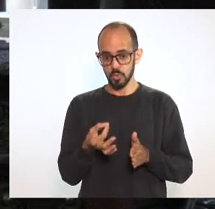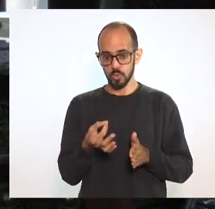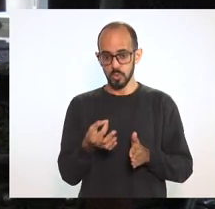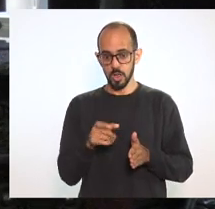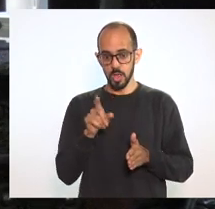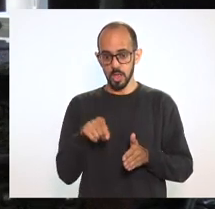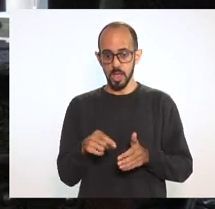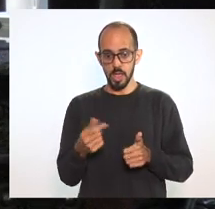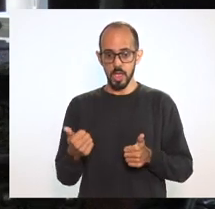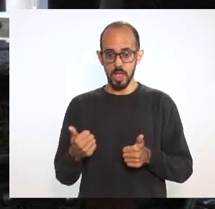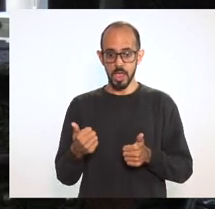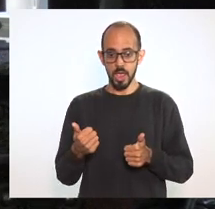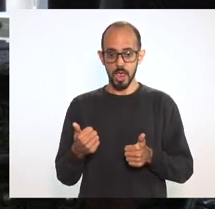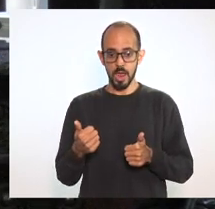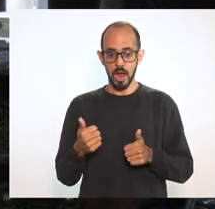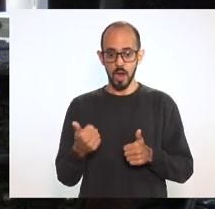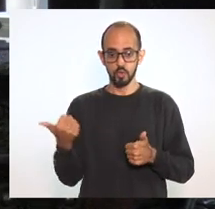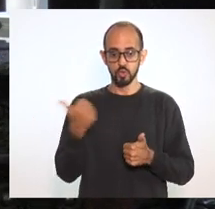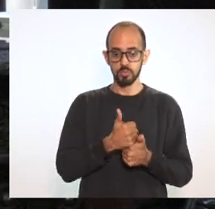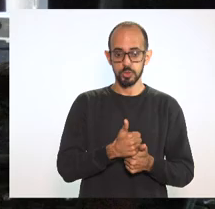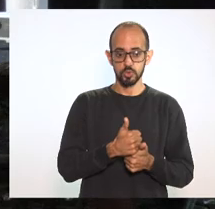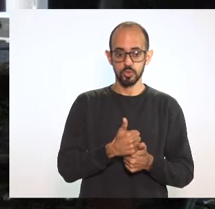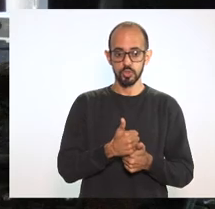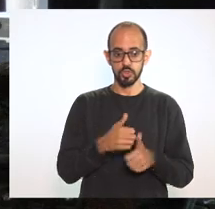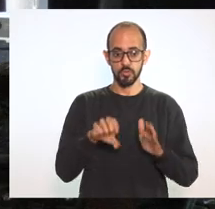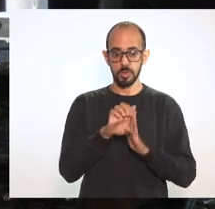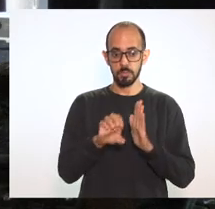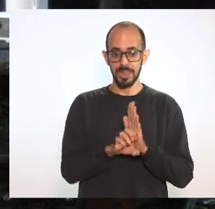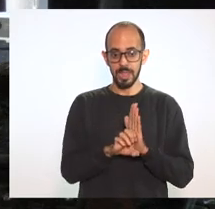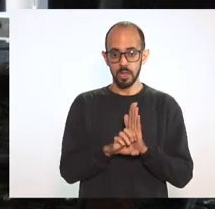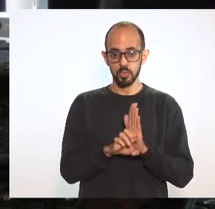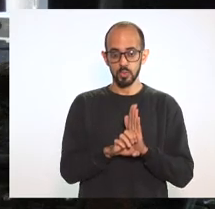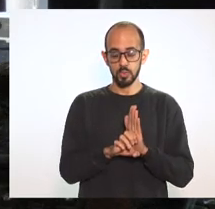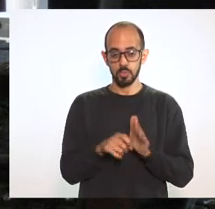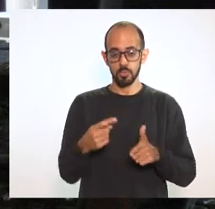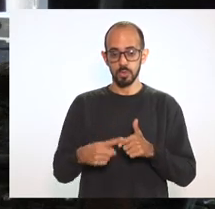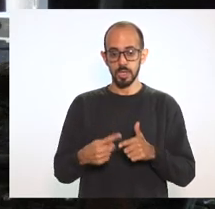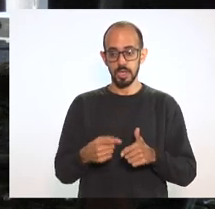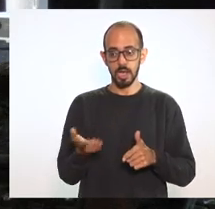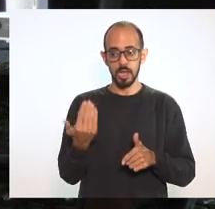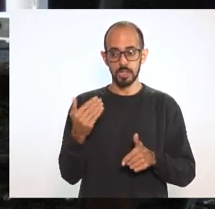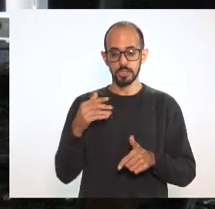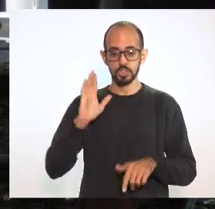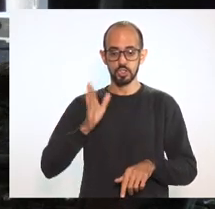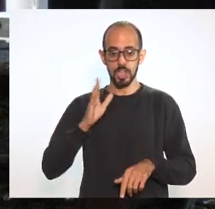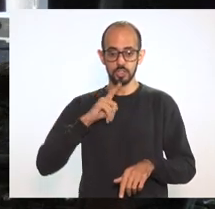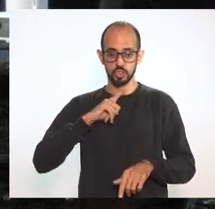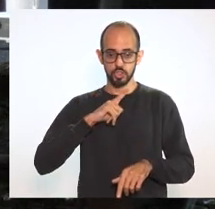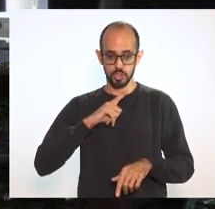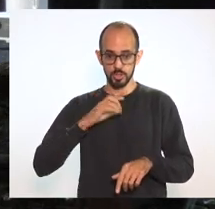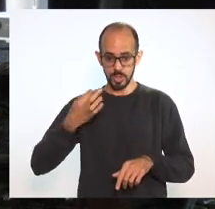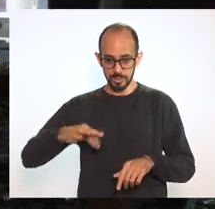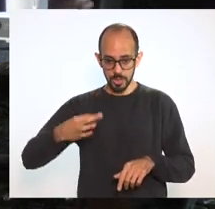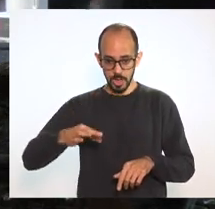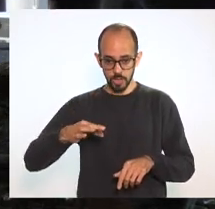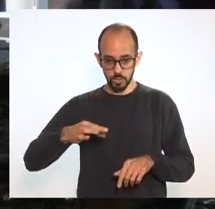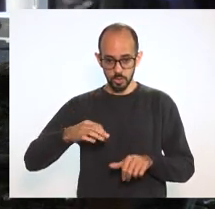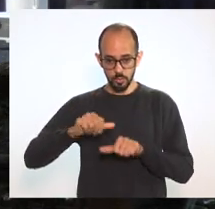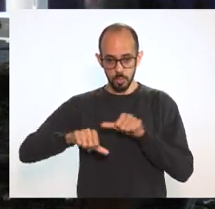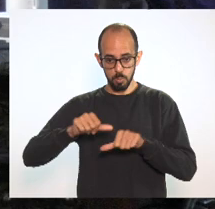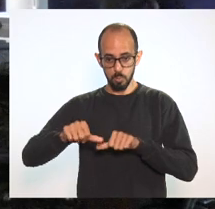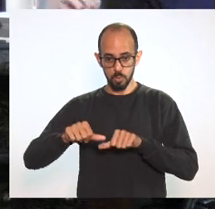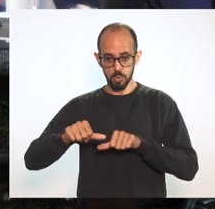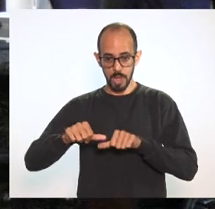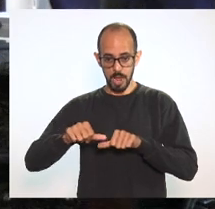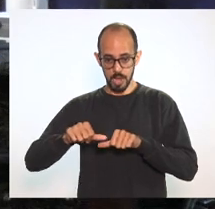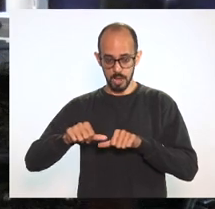emendado, que já existia um substitutivo. Está certo? Então, eu vou votar a forma final, o